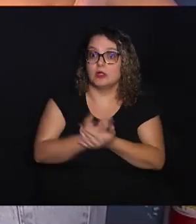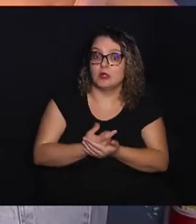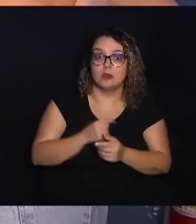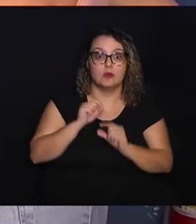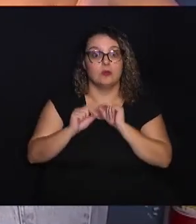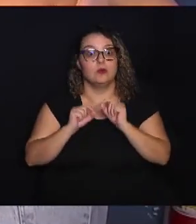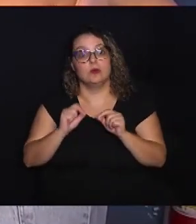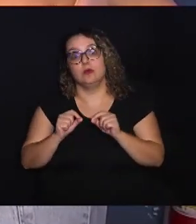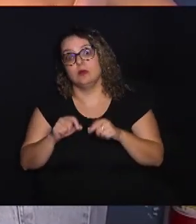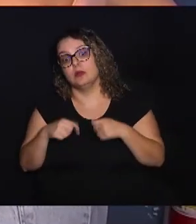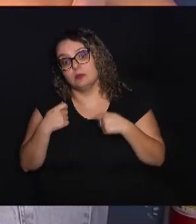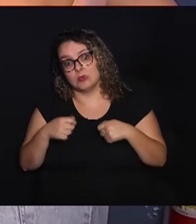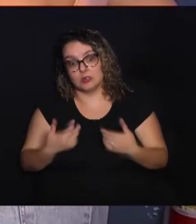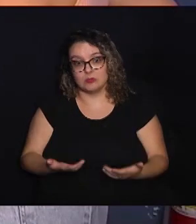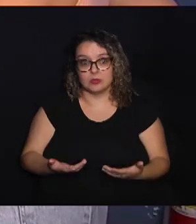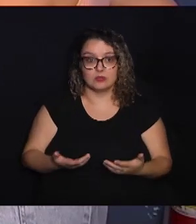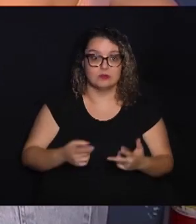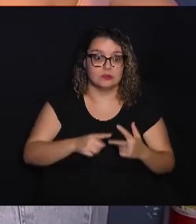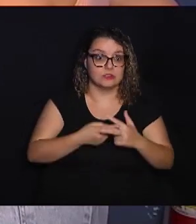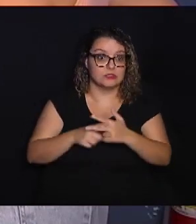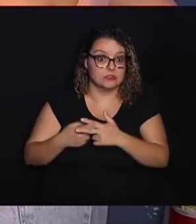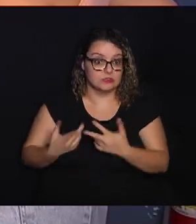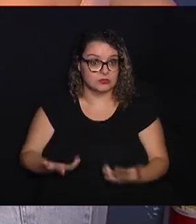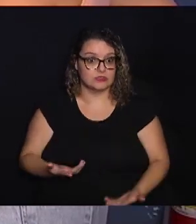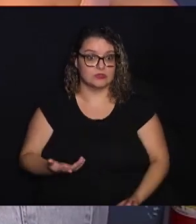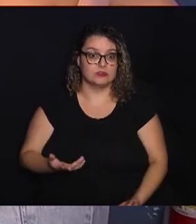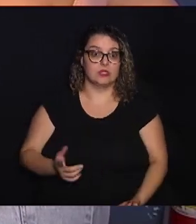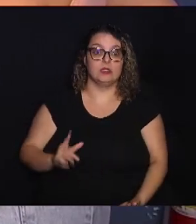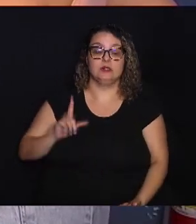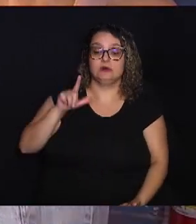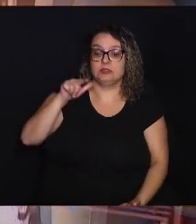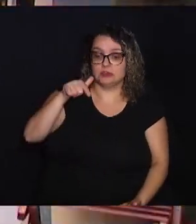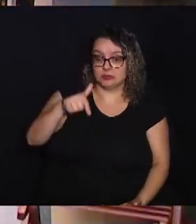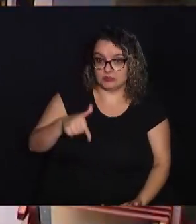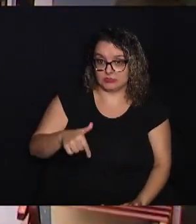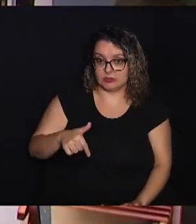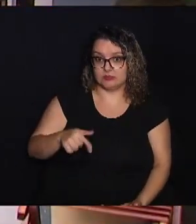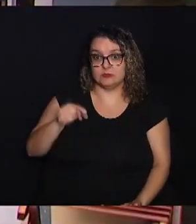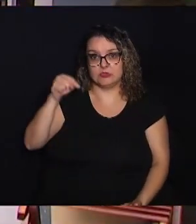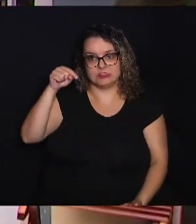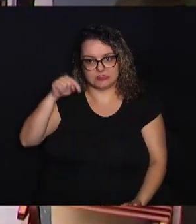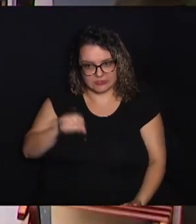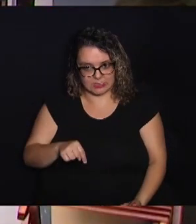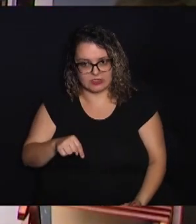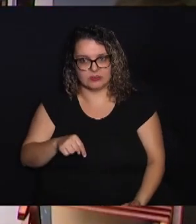precisa ser consertado. Depois que você está aqui